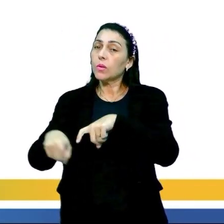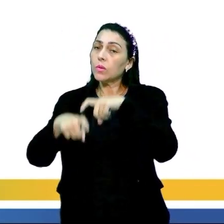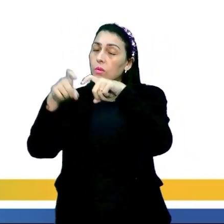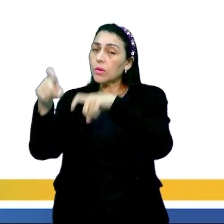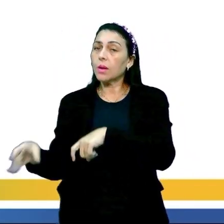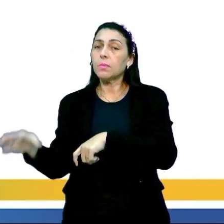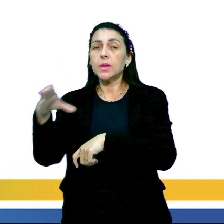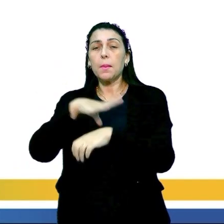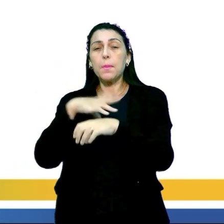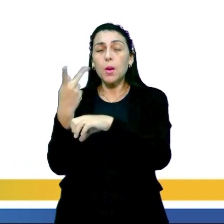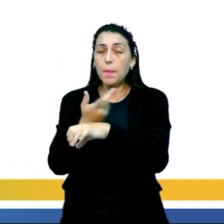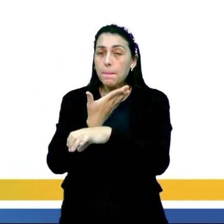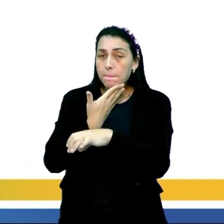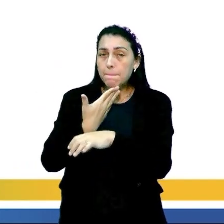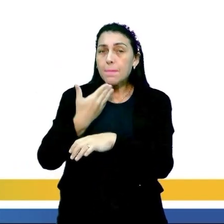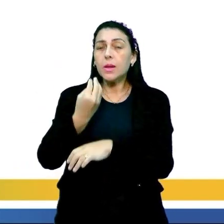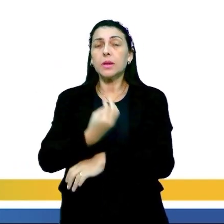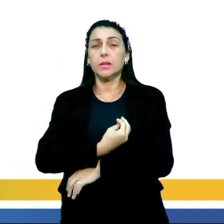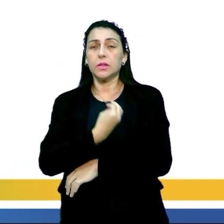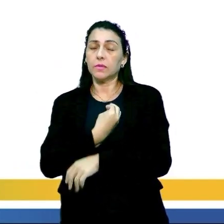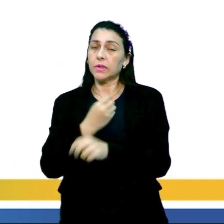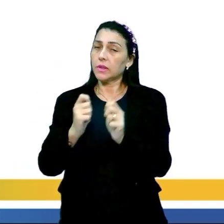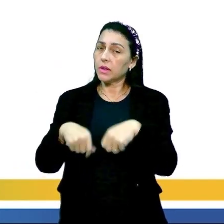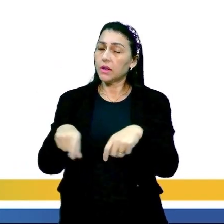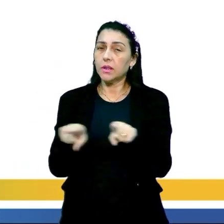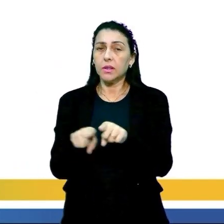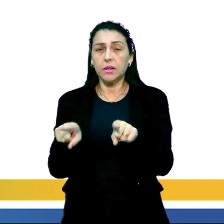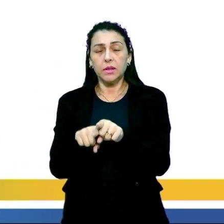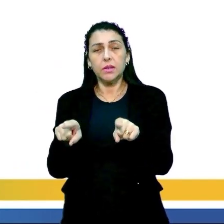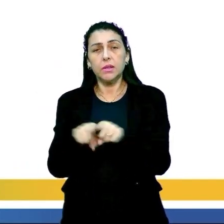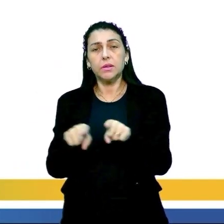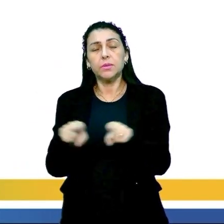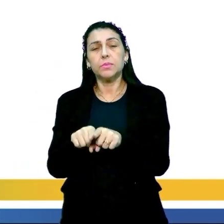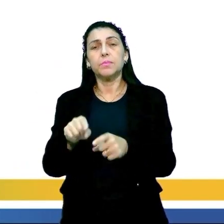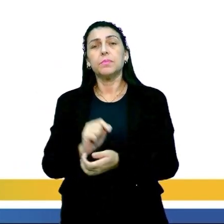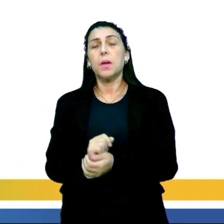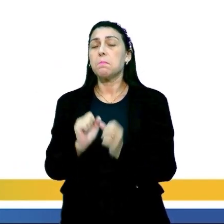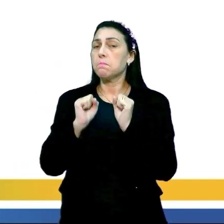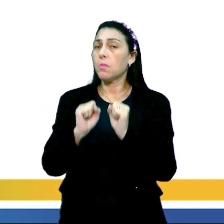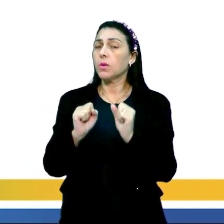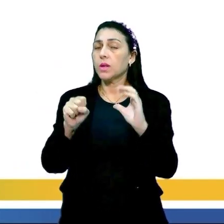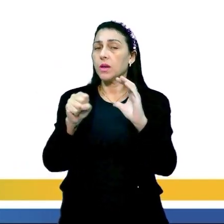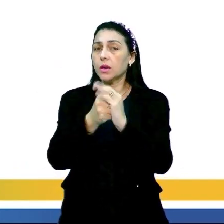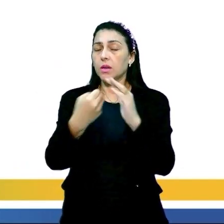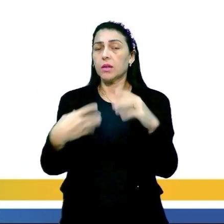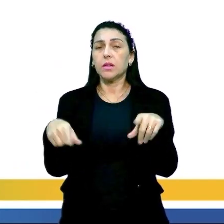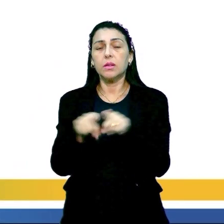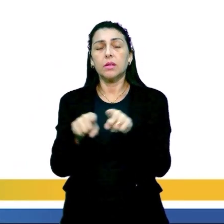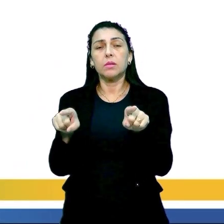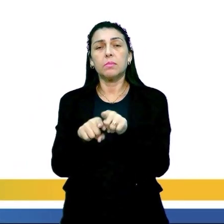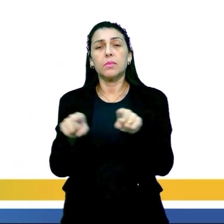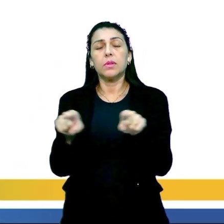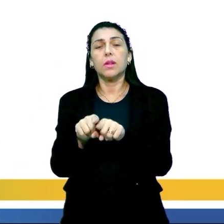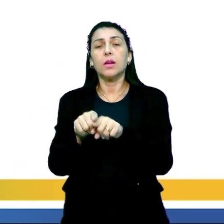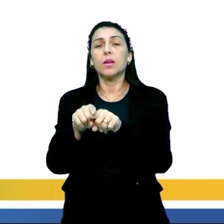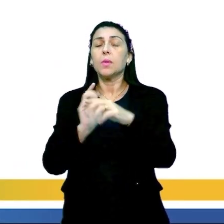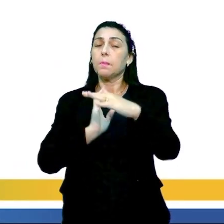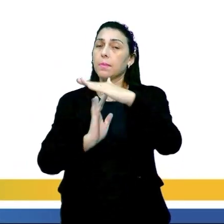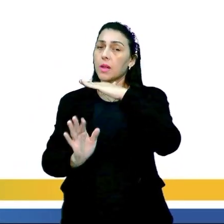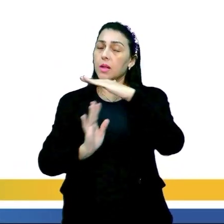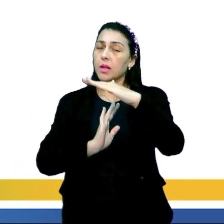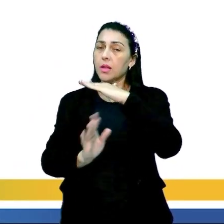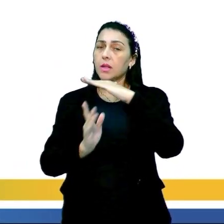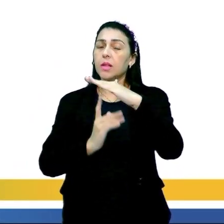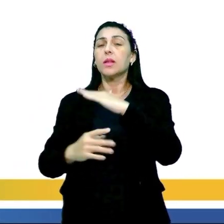melhores condições de vida, né? E também uma outra, ela pode ser caracterizada também como um outro tipo de migração que a gente